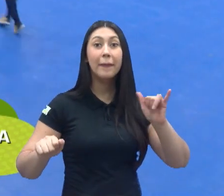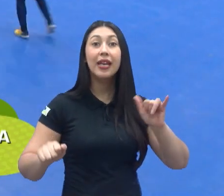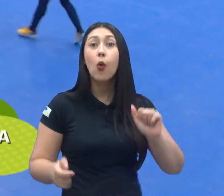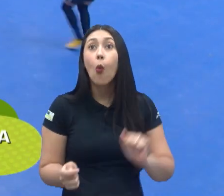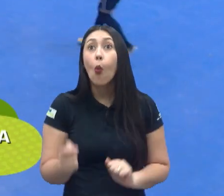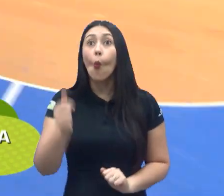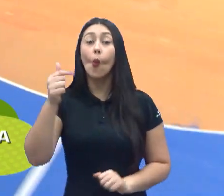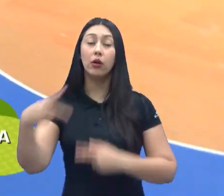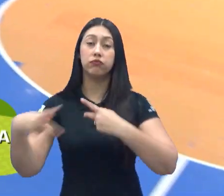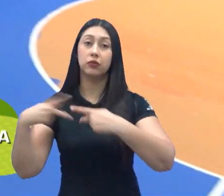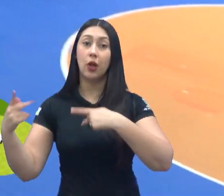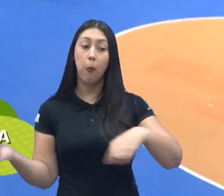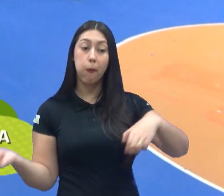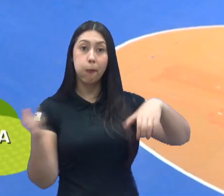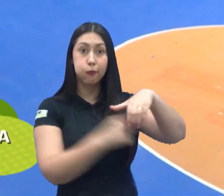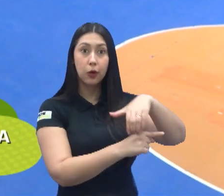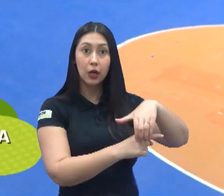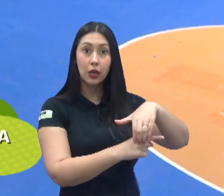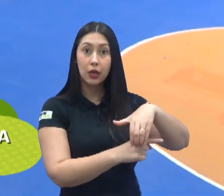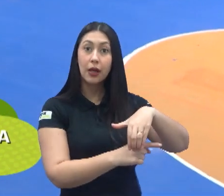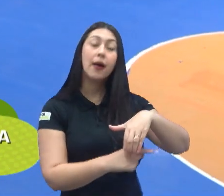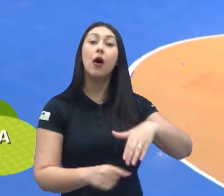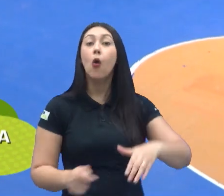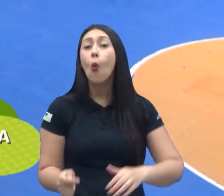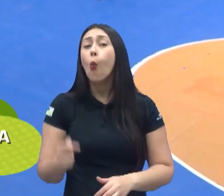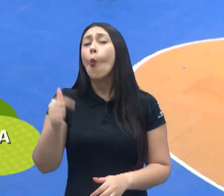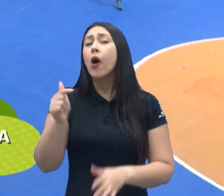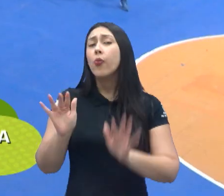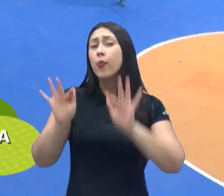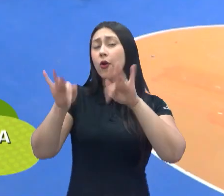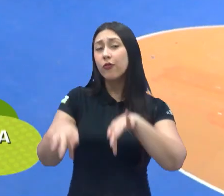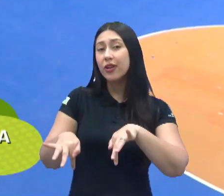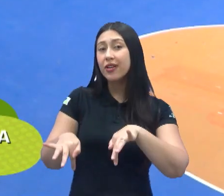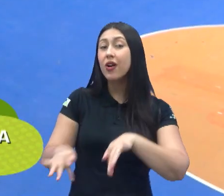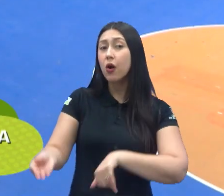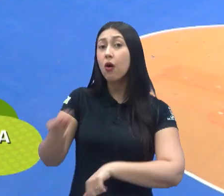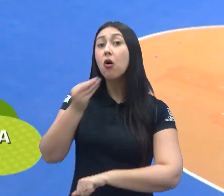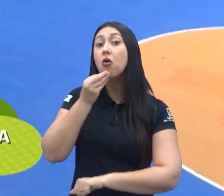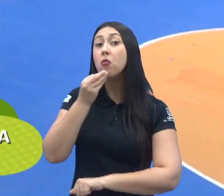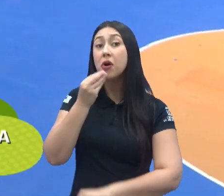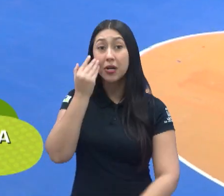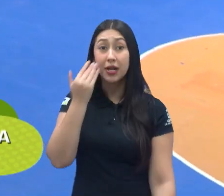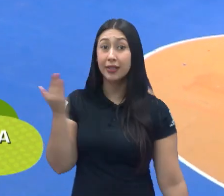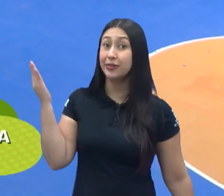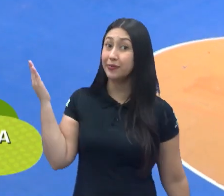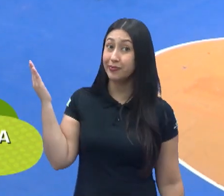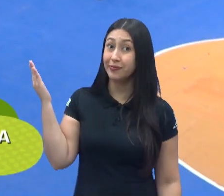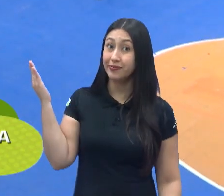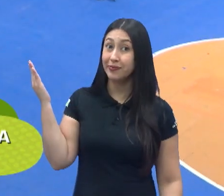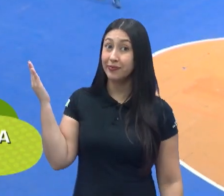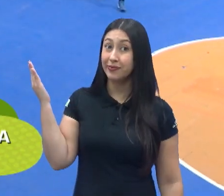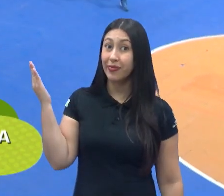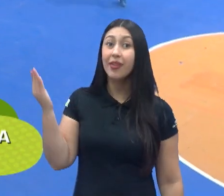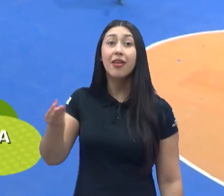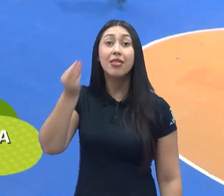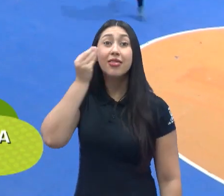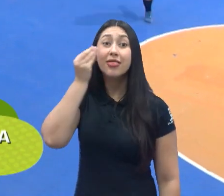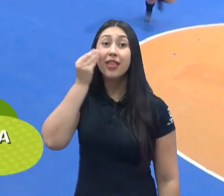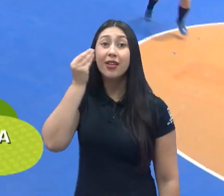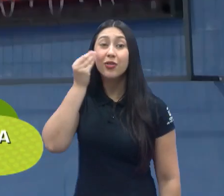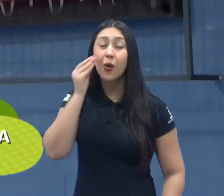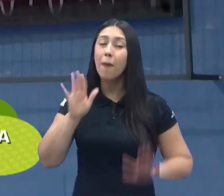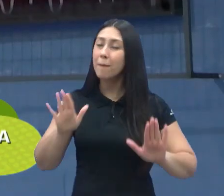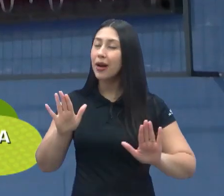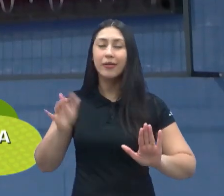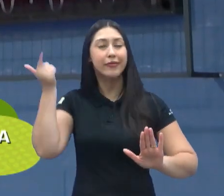joseense. Antes do fim, o São José ainda teria essa chance com Jaquinha, que tentou de letra, sem